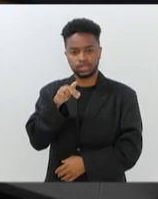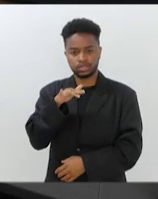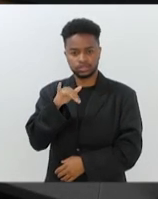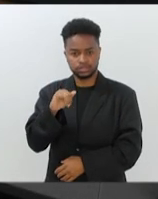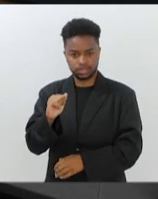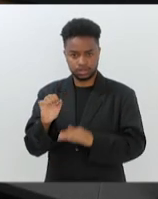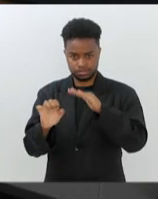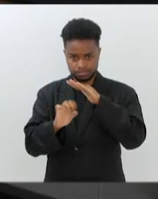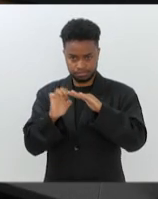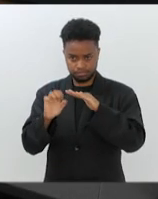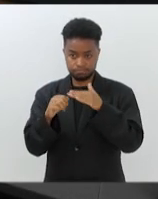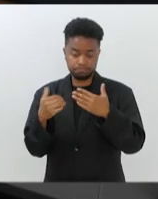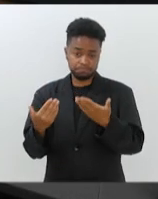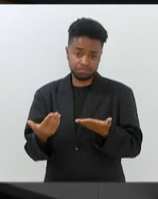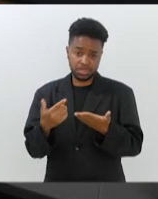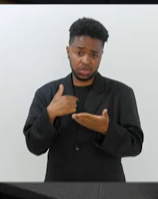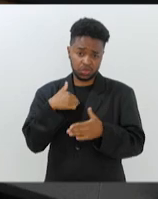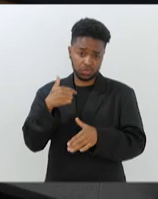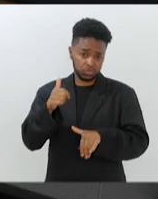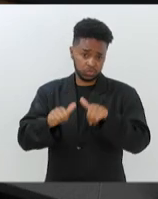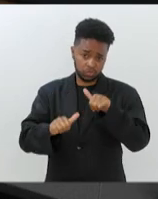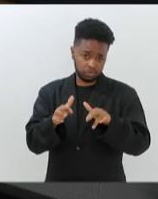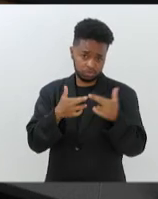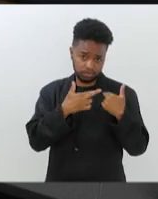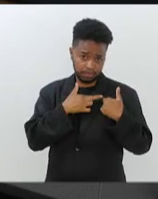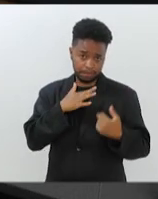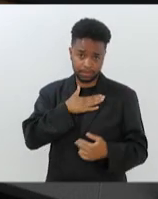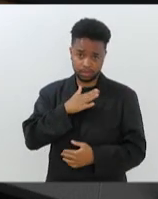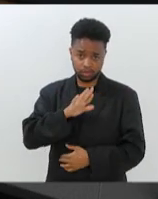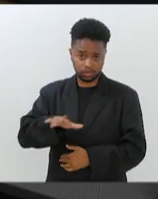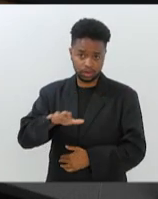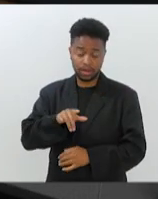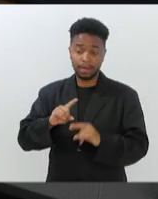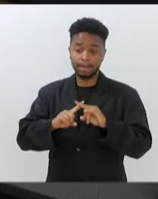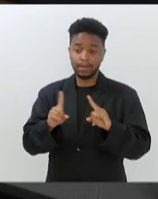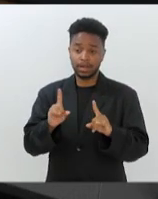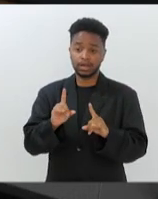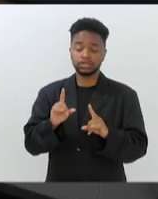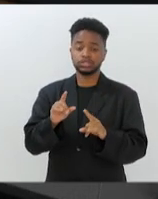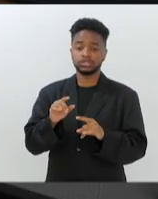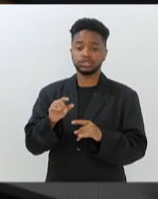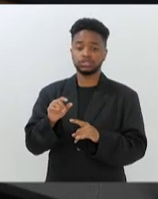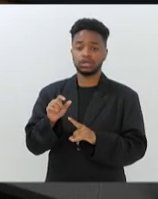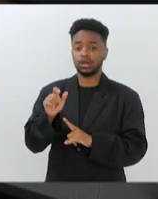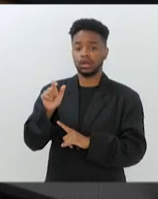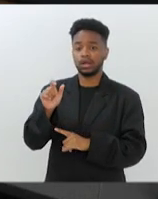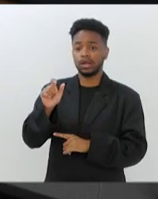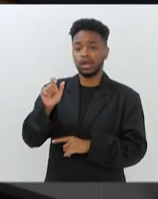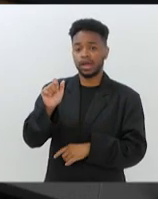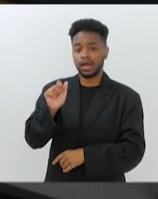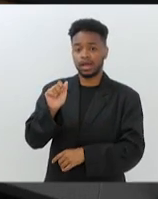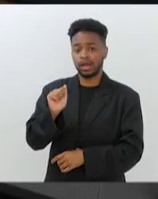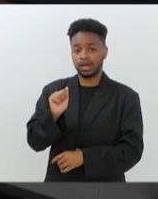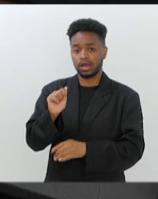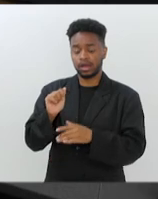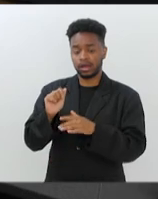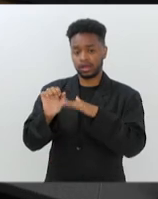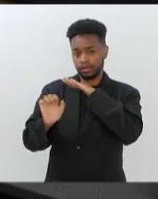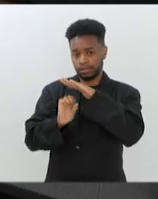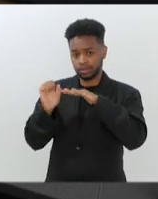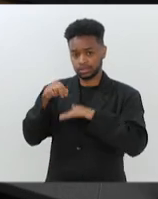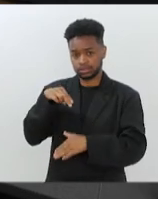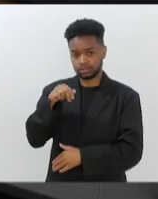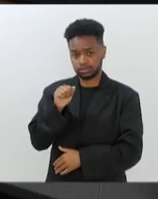mas Suponho ter alguma até porque a agência nacional também presta serviço para essa casa há muitos